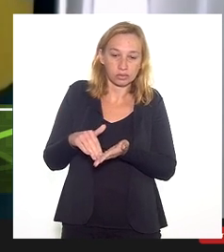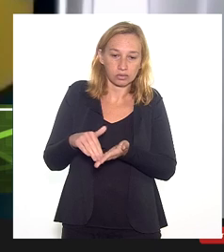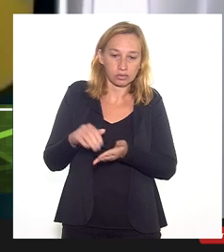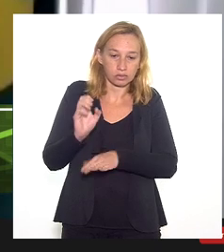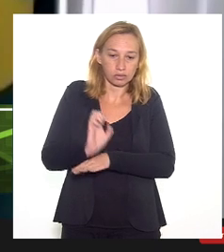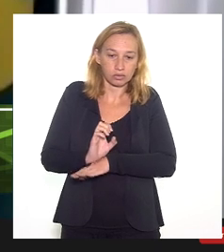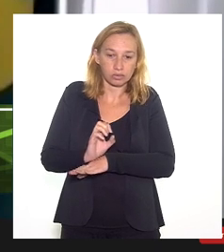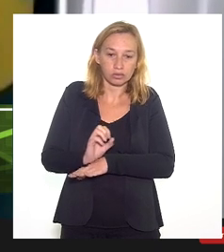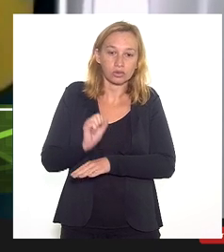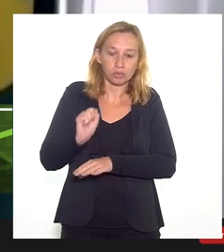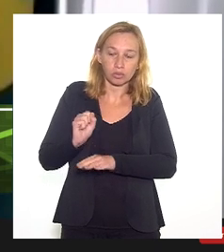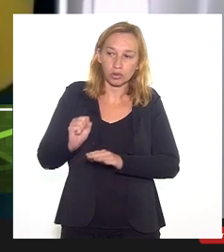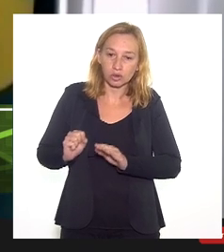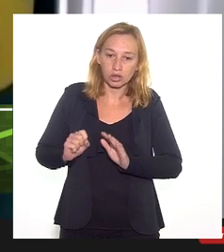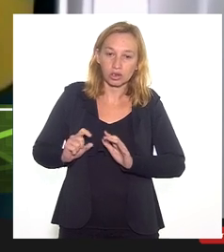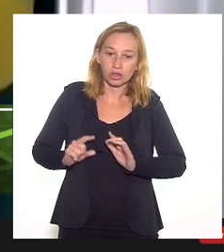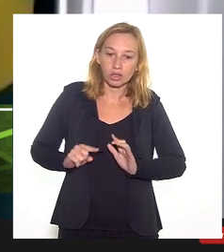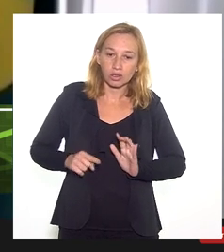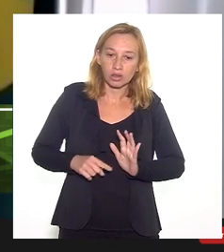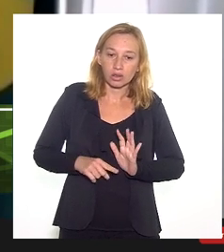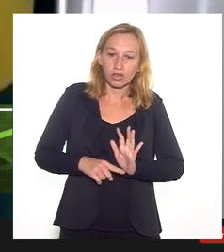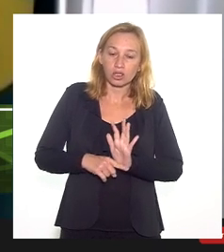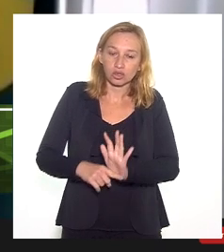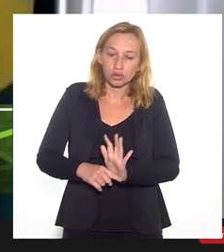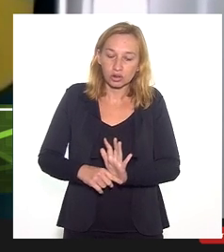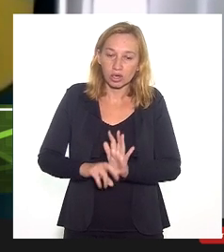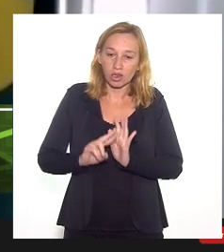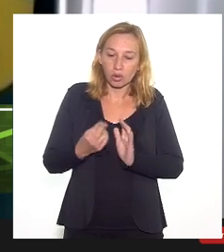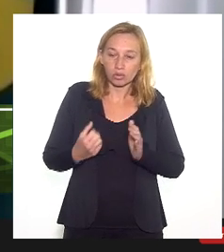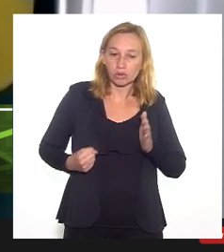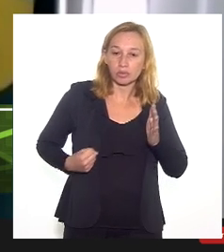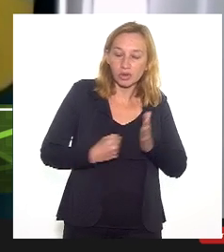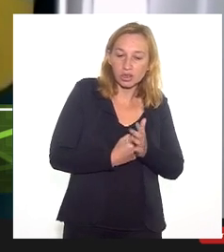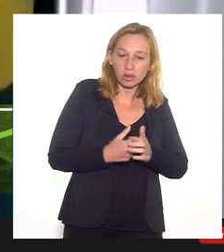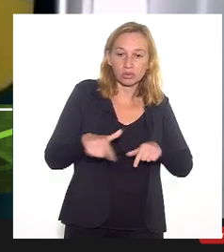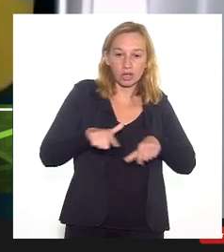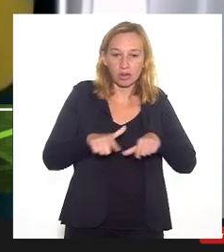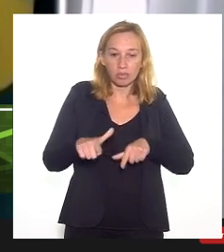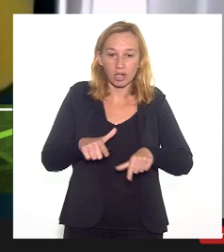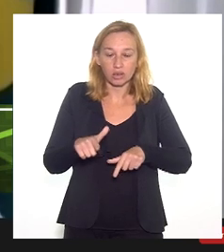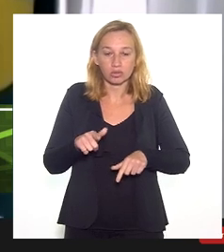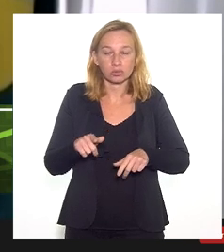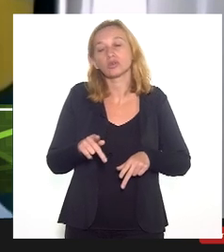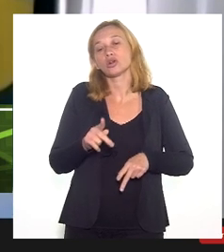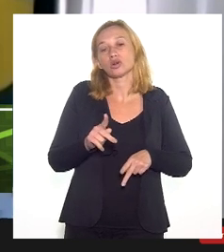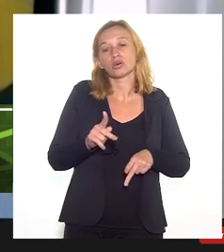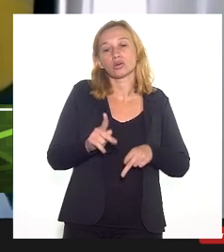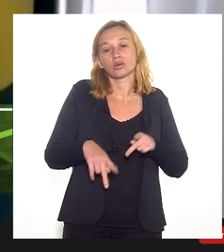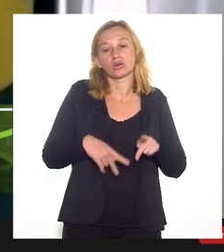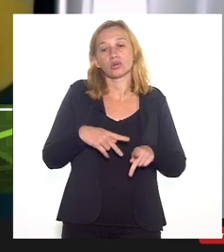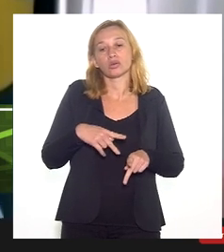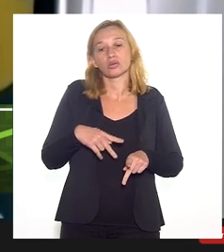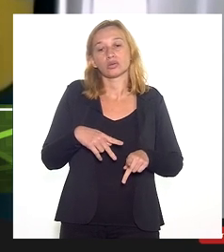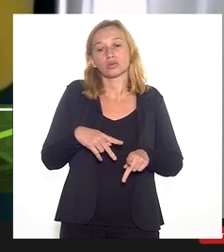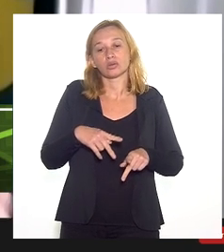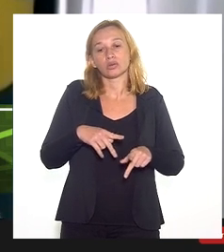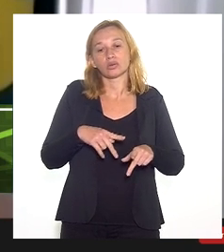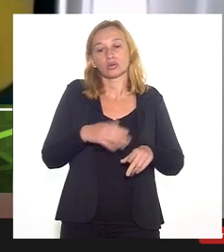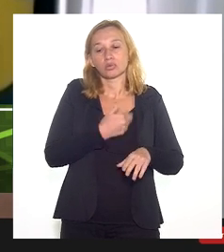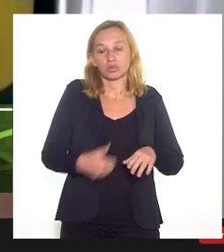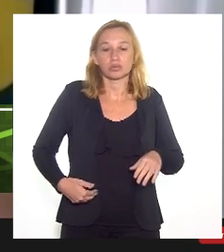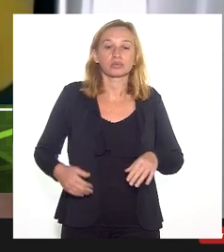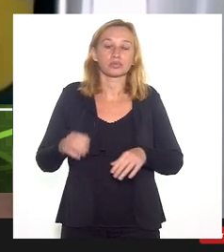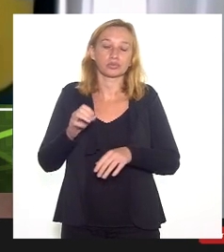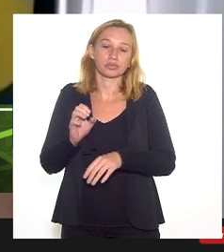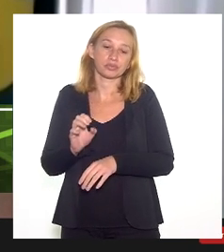novo regime pode impactar o serviço público estadual então isso me parece importante então já as representações aqui os